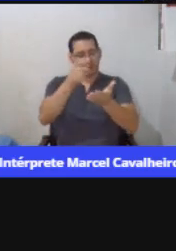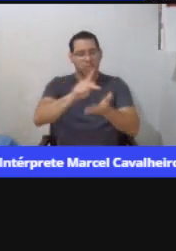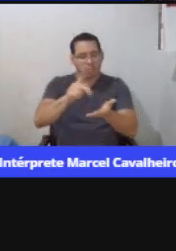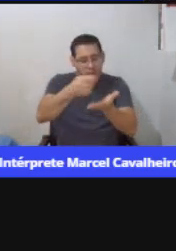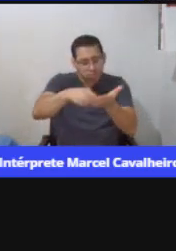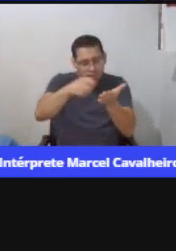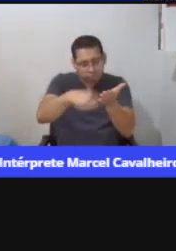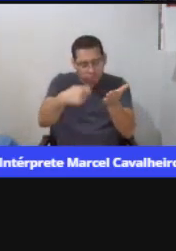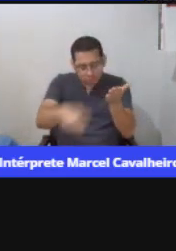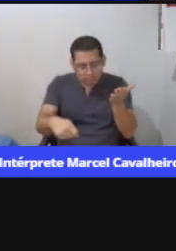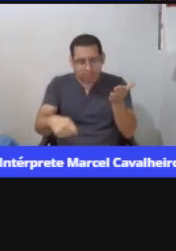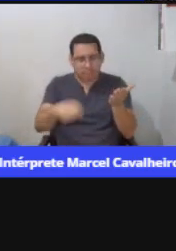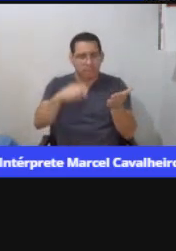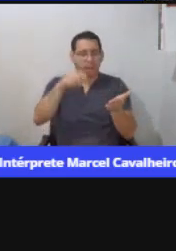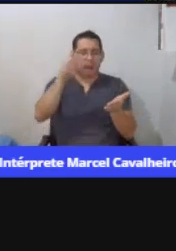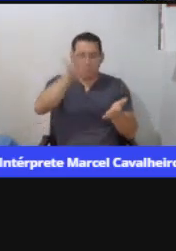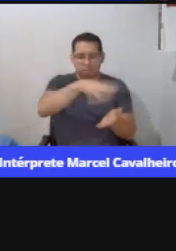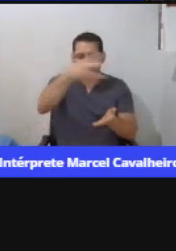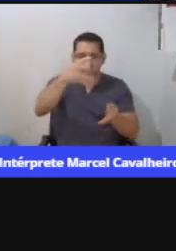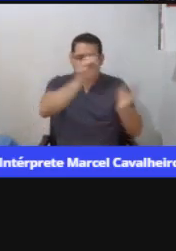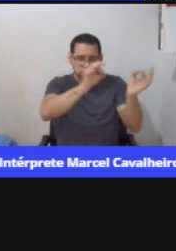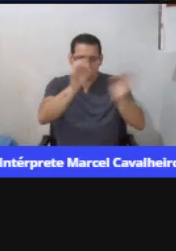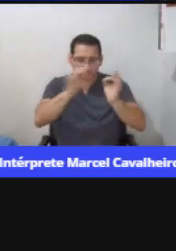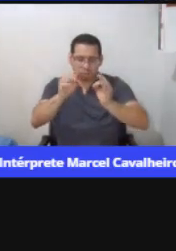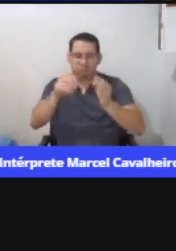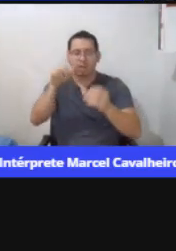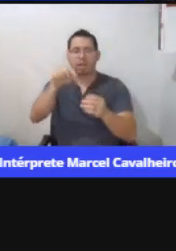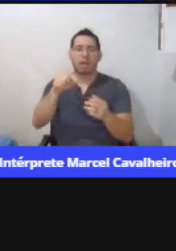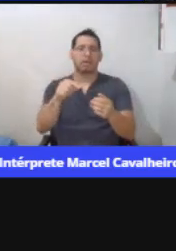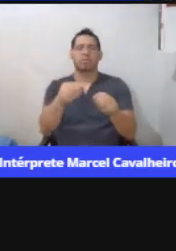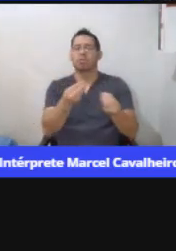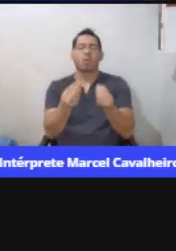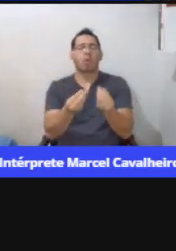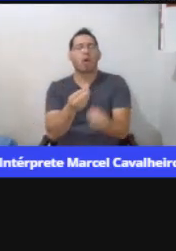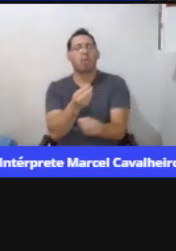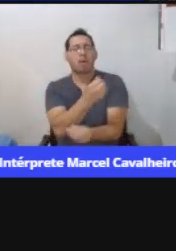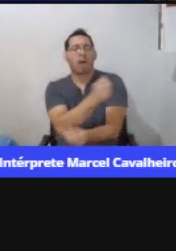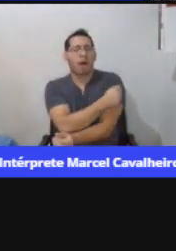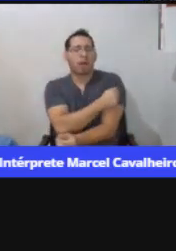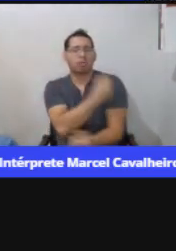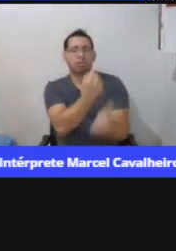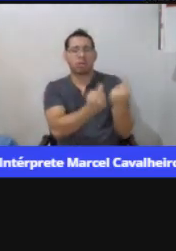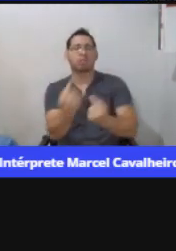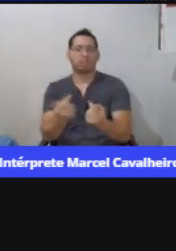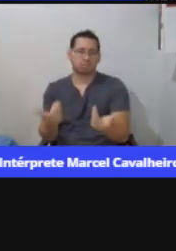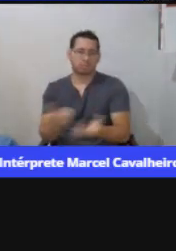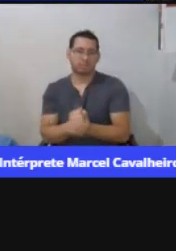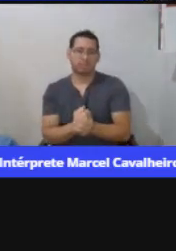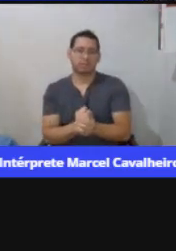a tabulação de dados dessas diagnósticas? Então, do dia 8 a 12 de fevereiro vai